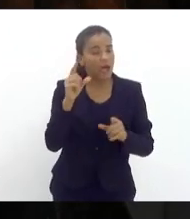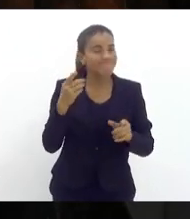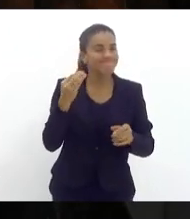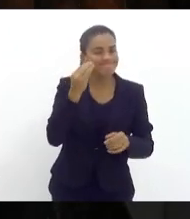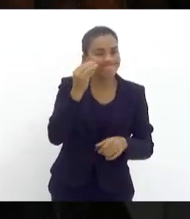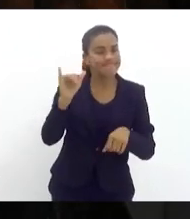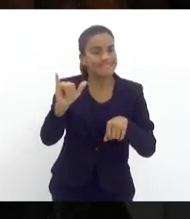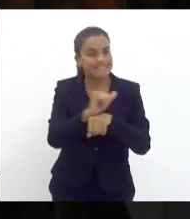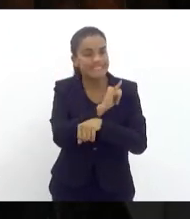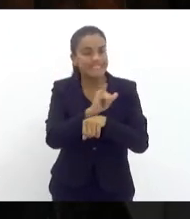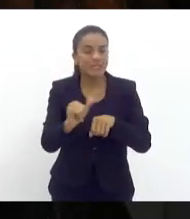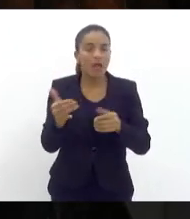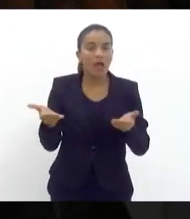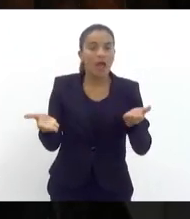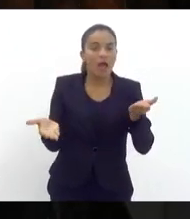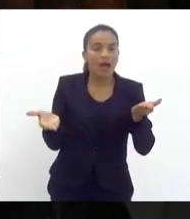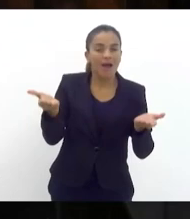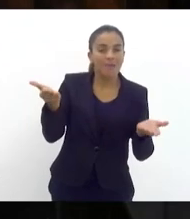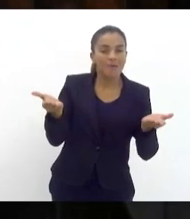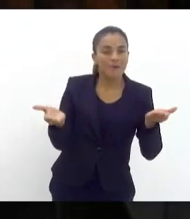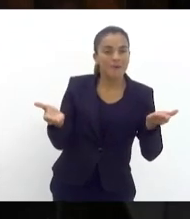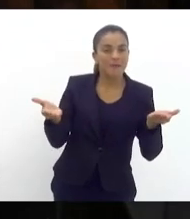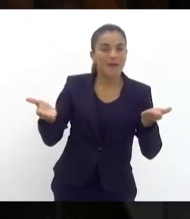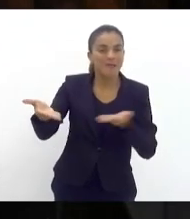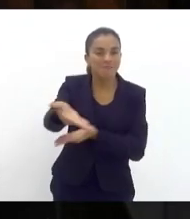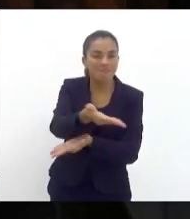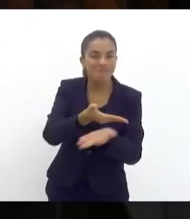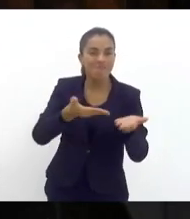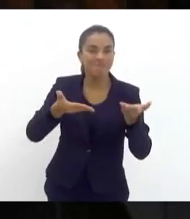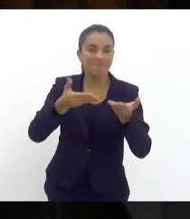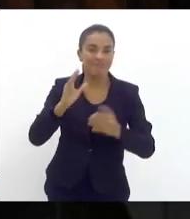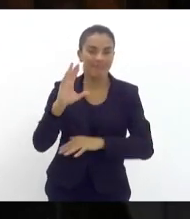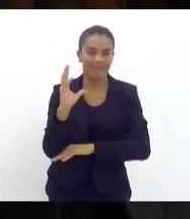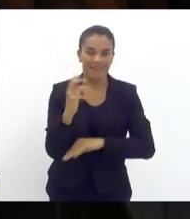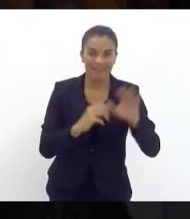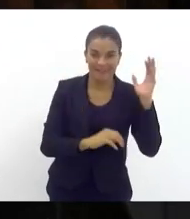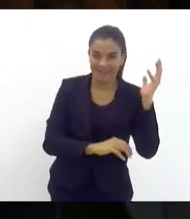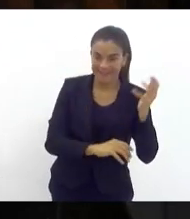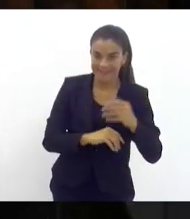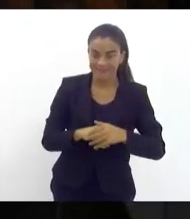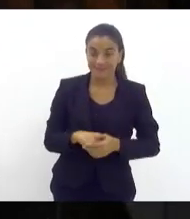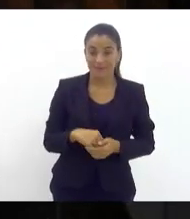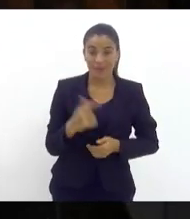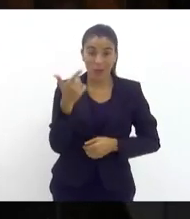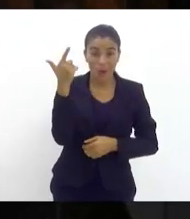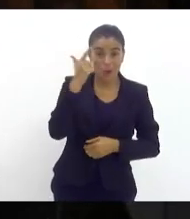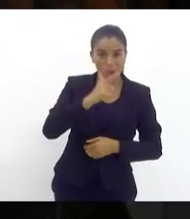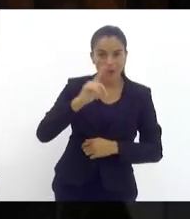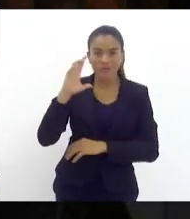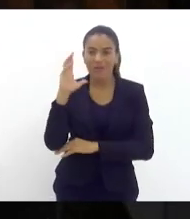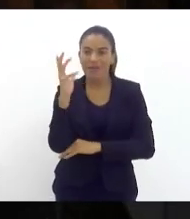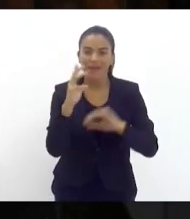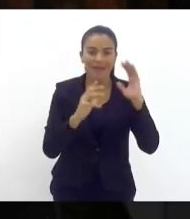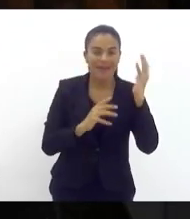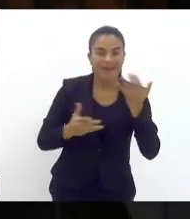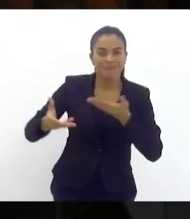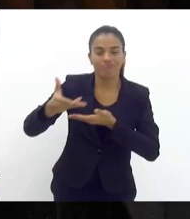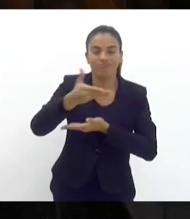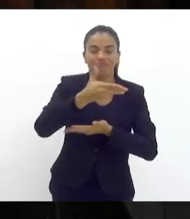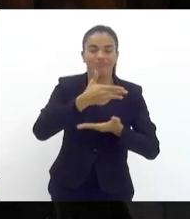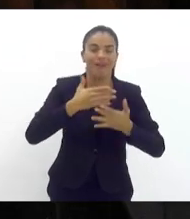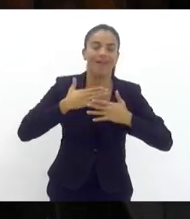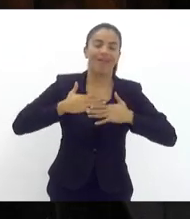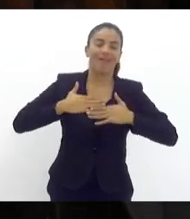estar harmônico com a natureza e para você estar harmônico com a natureza